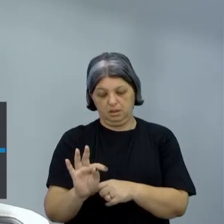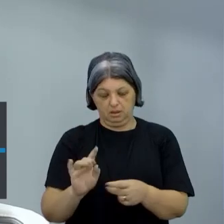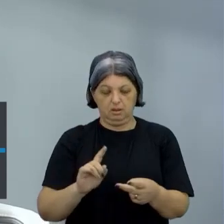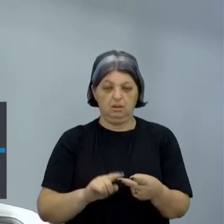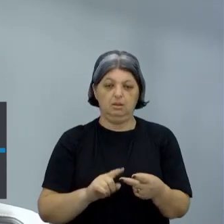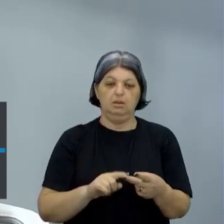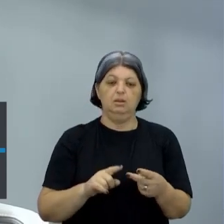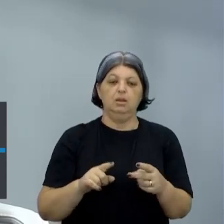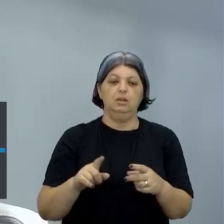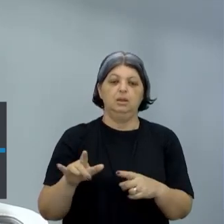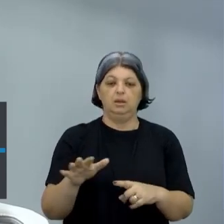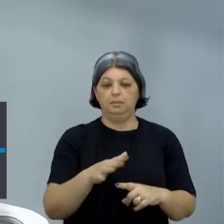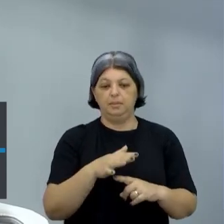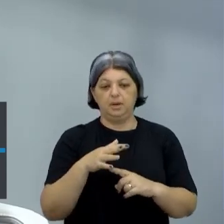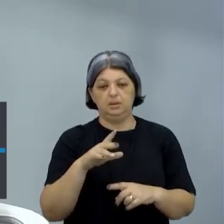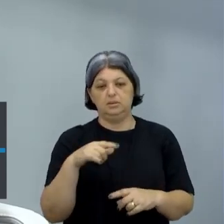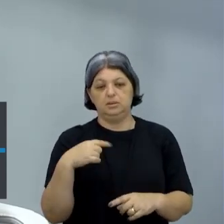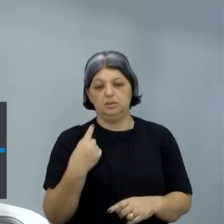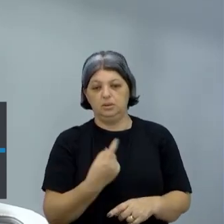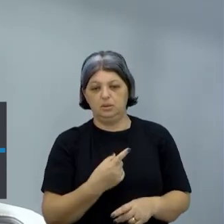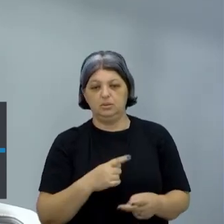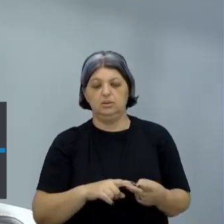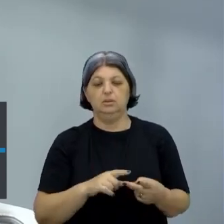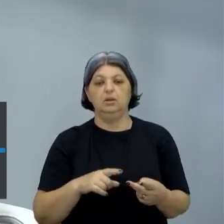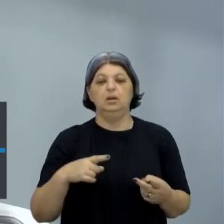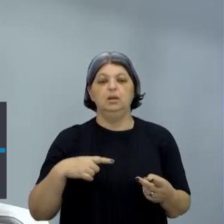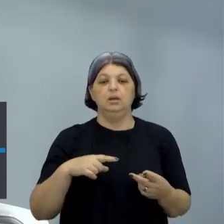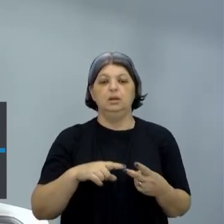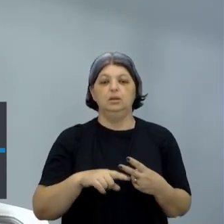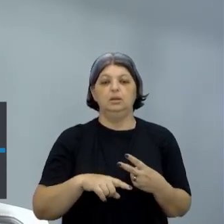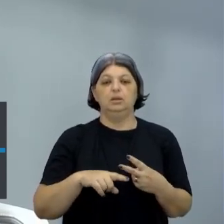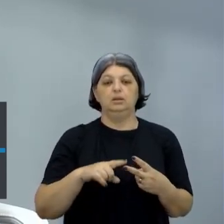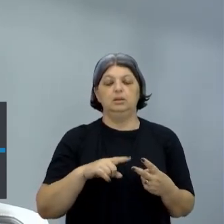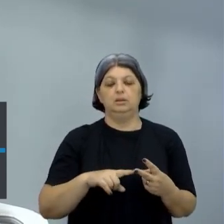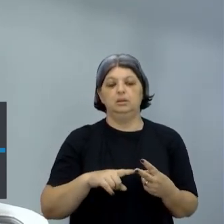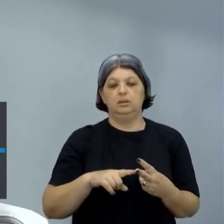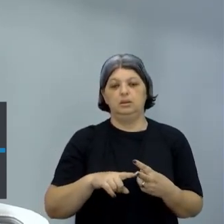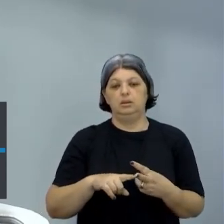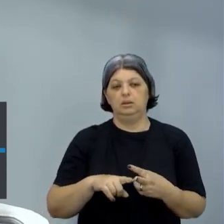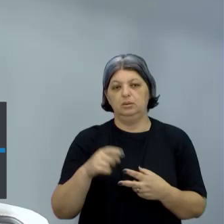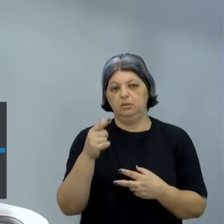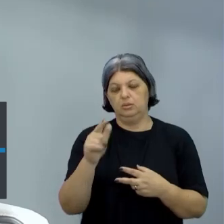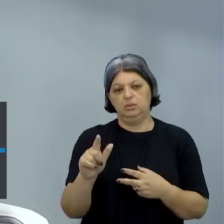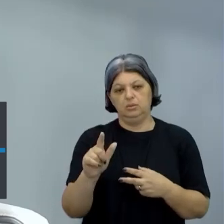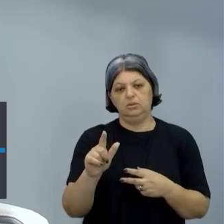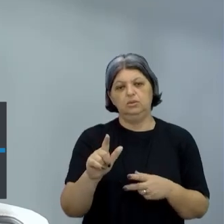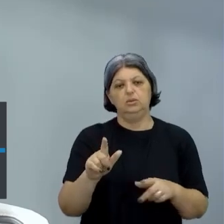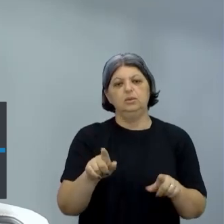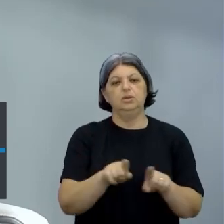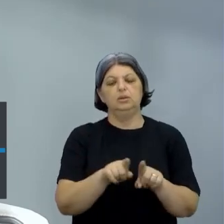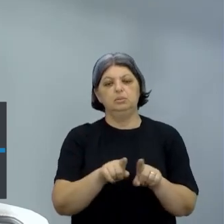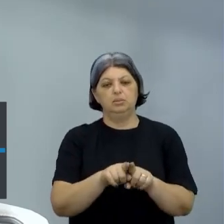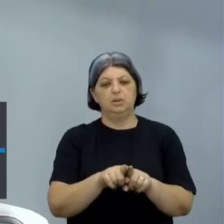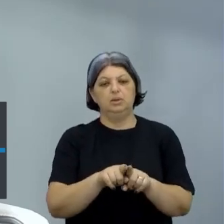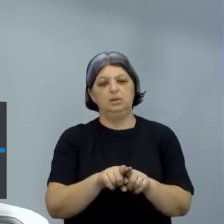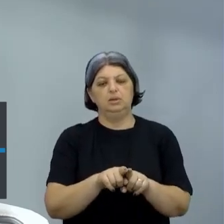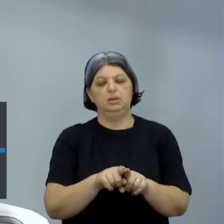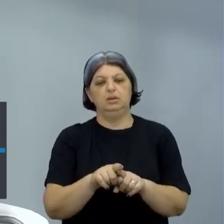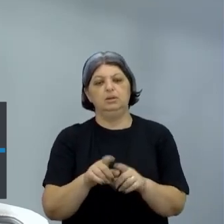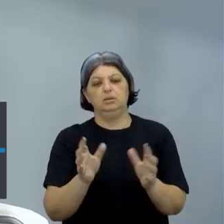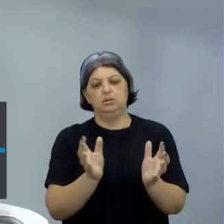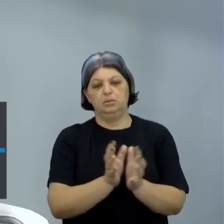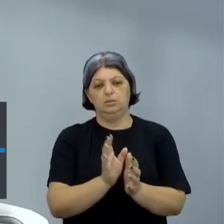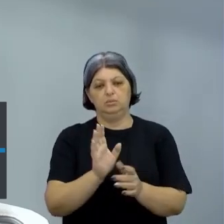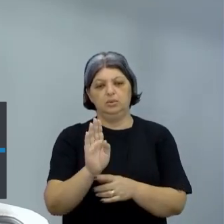Rede TV que não é nem um programa de humor, é uns caras que estão passando no WhatsApp, que é o Encrenca, e os meninos que eram do Encrenca que foram pra Band. E você